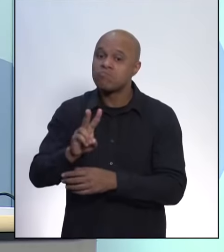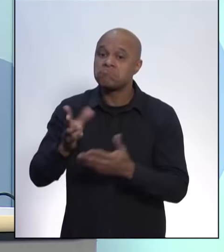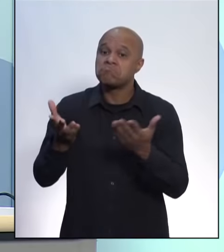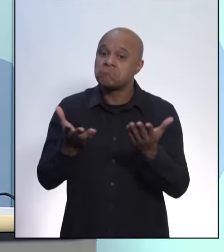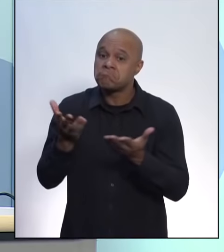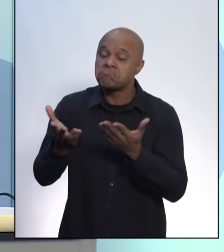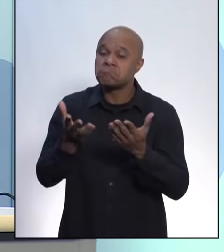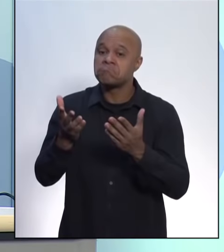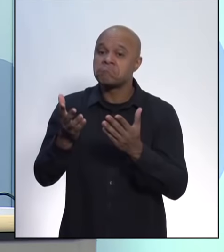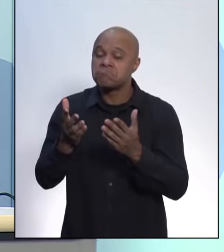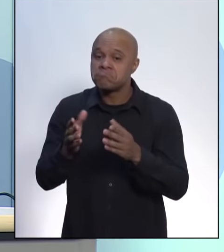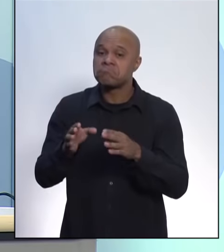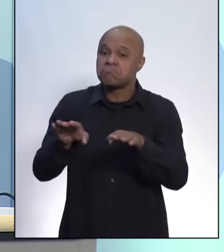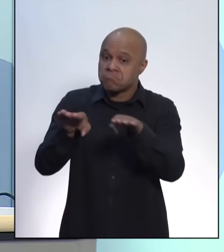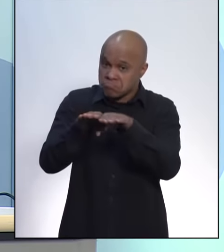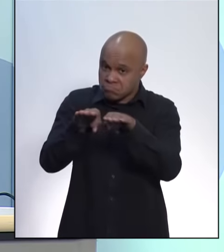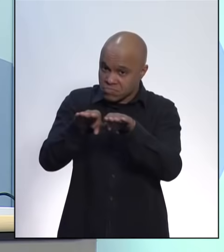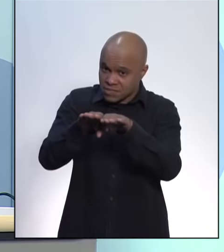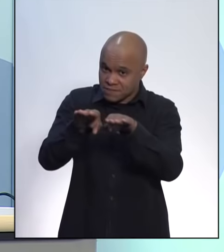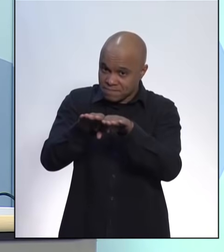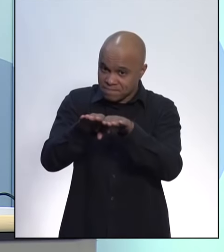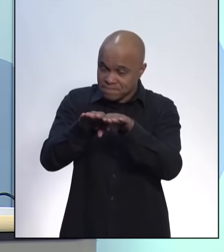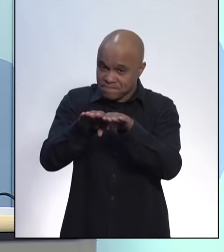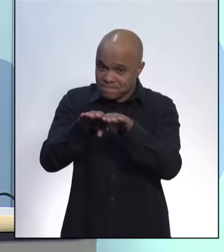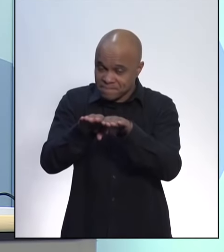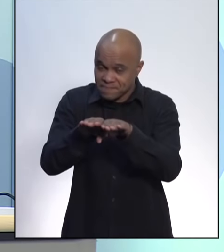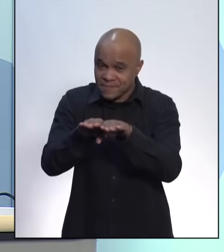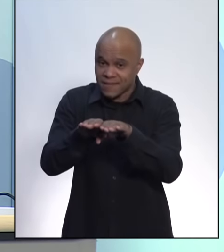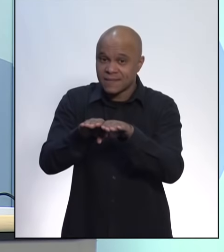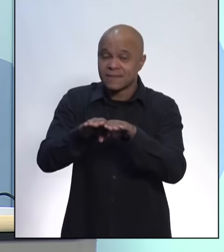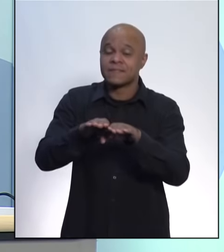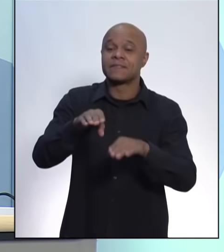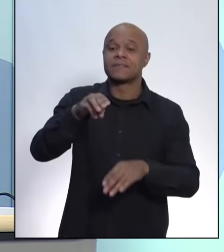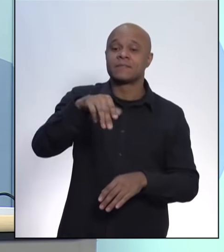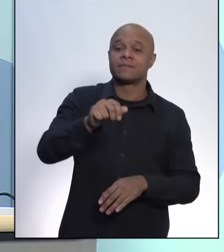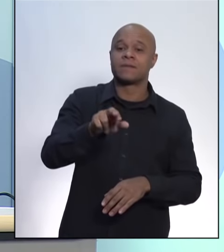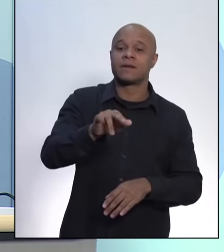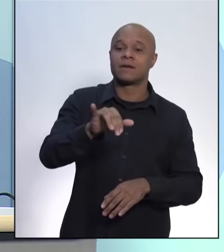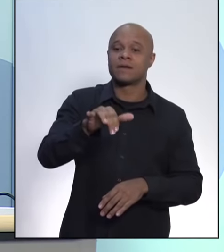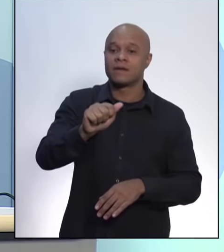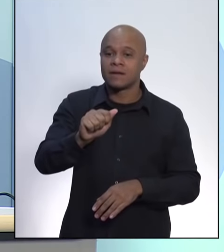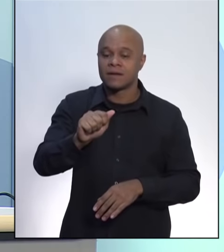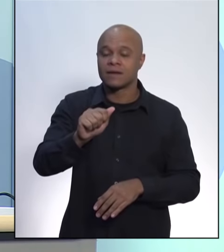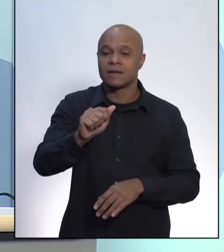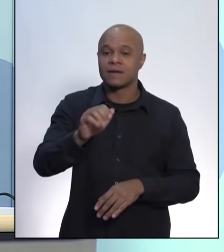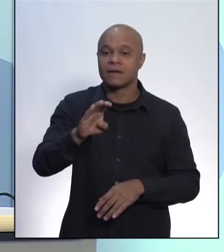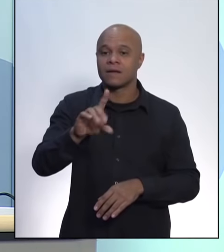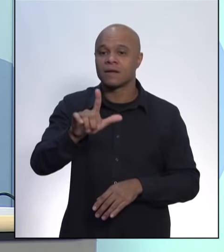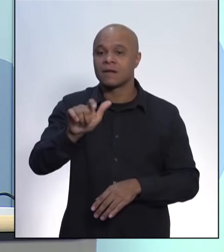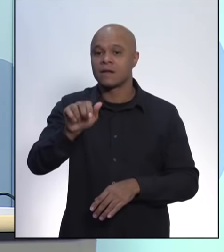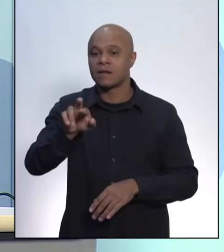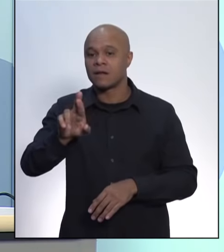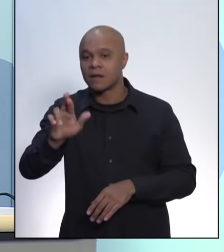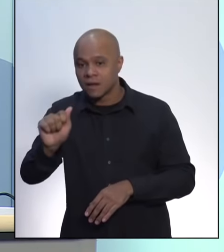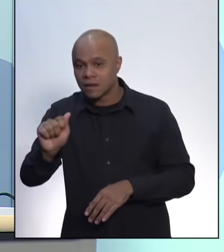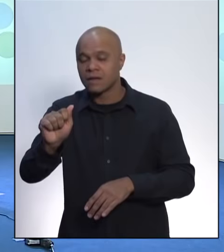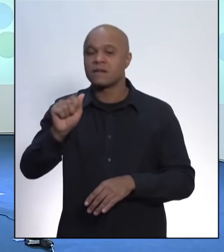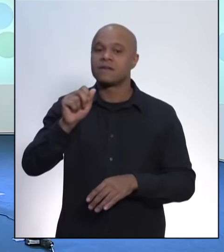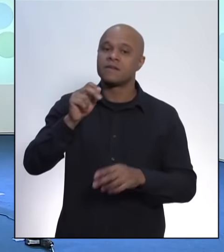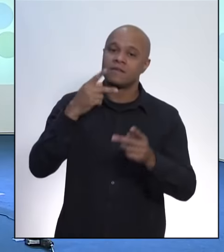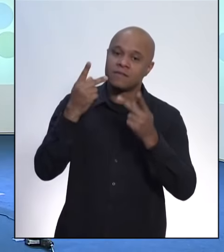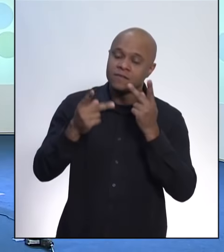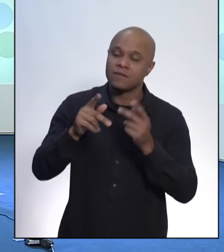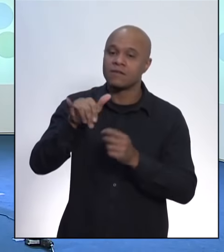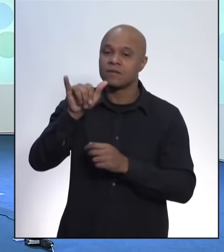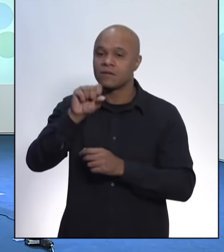está empatado né a maria clara disse que ia sair have a ingrid falou non o